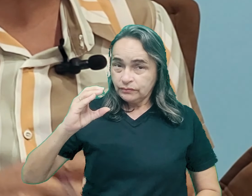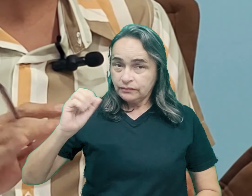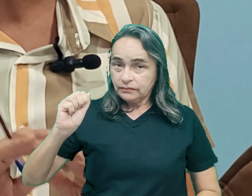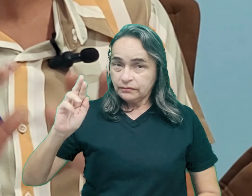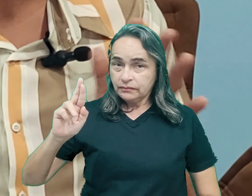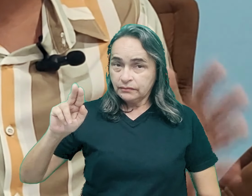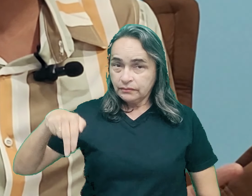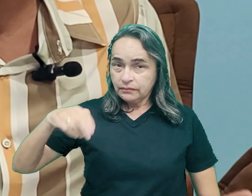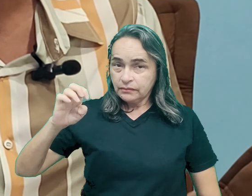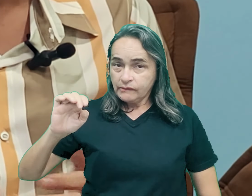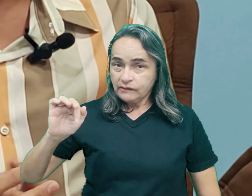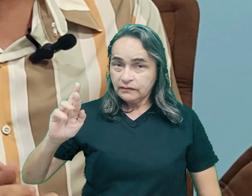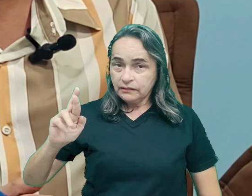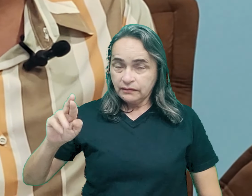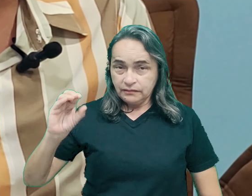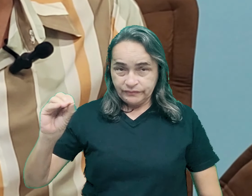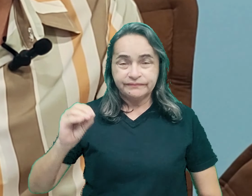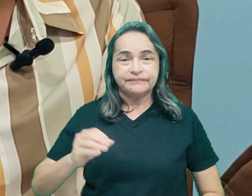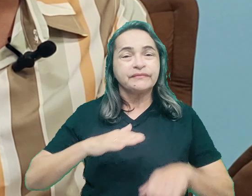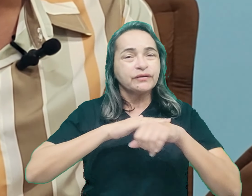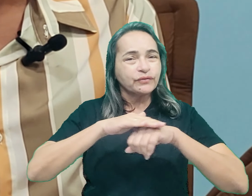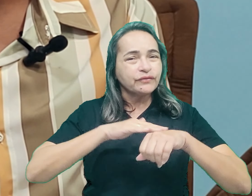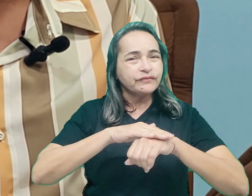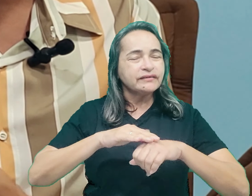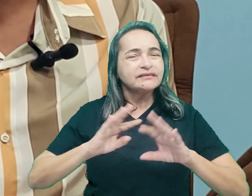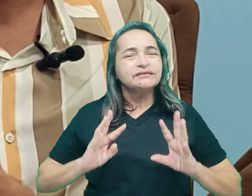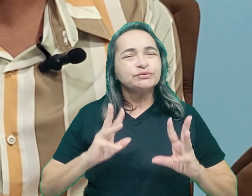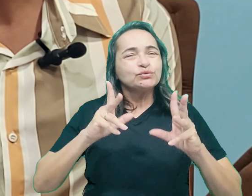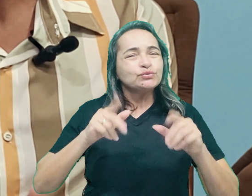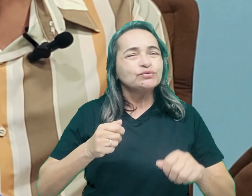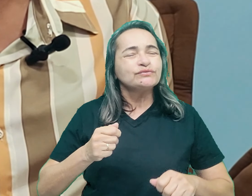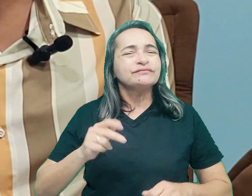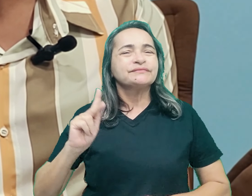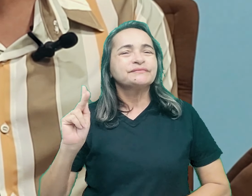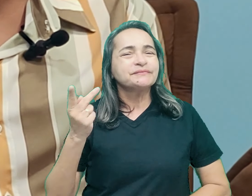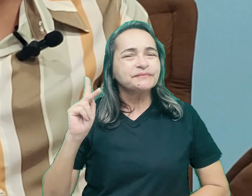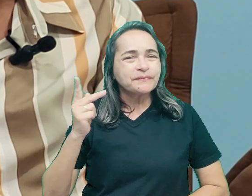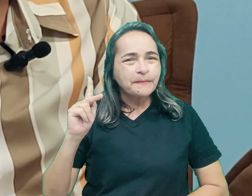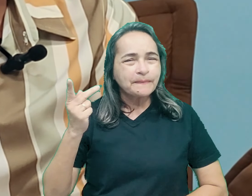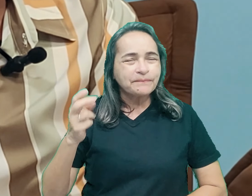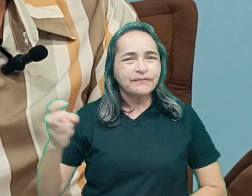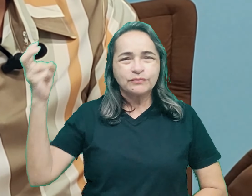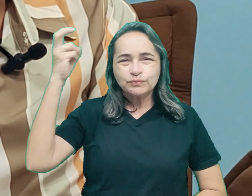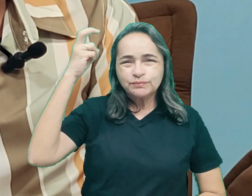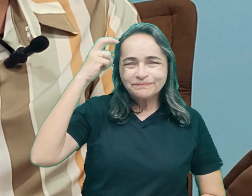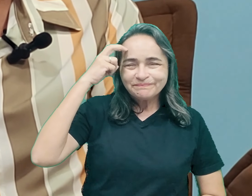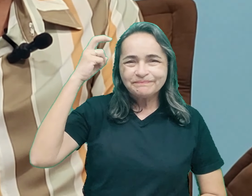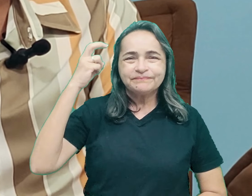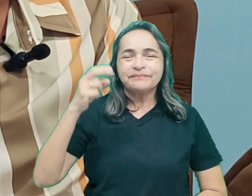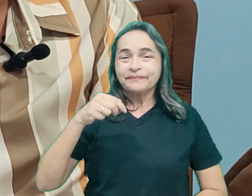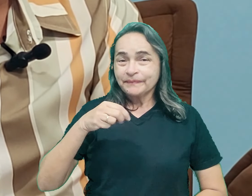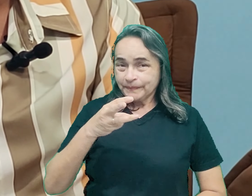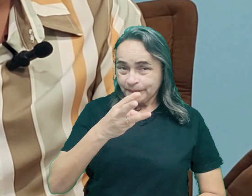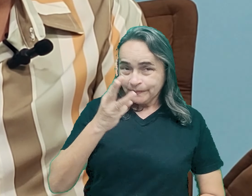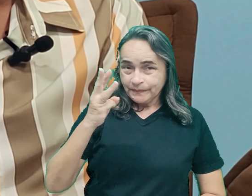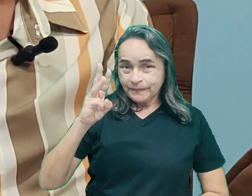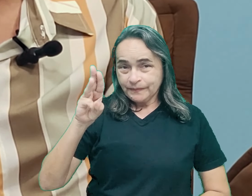pouco sobre tudo relacionado à história e à cultura de Morada